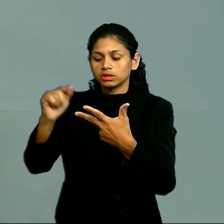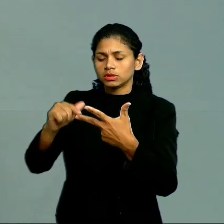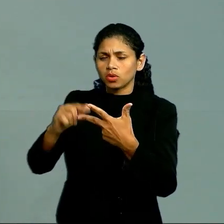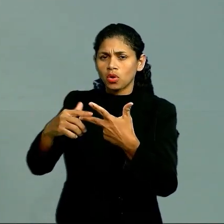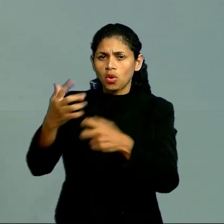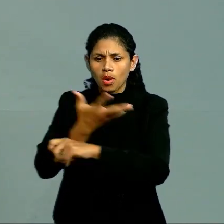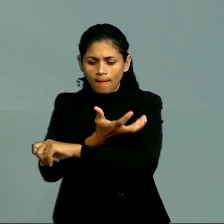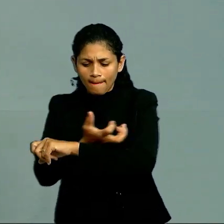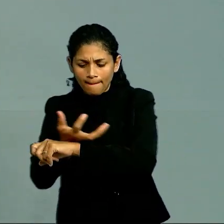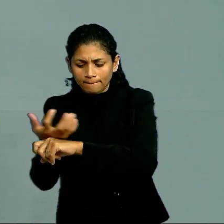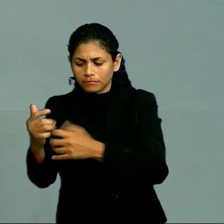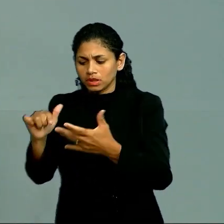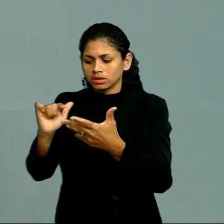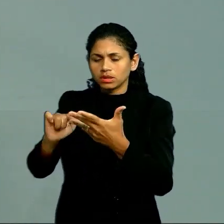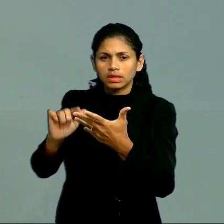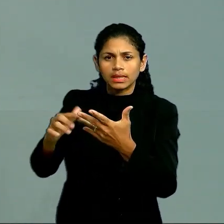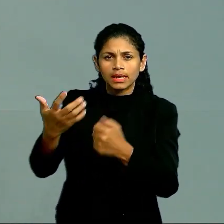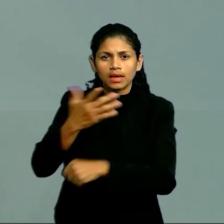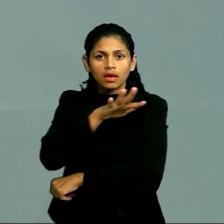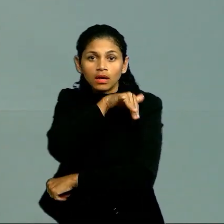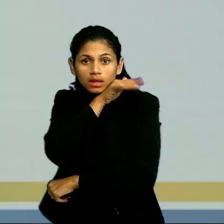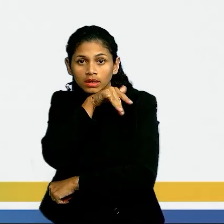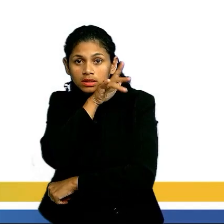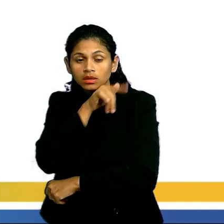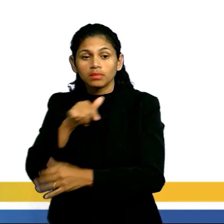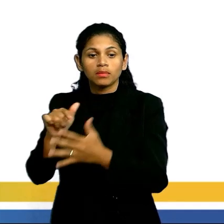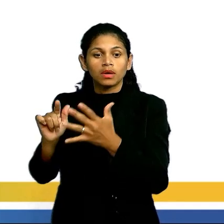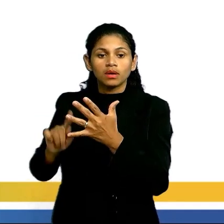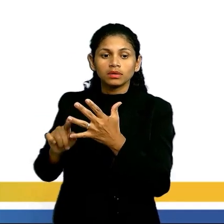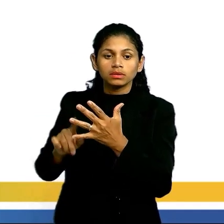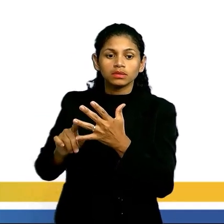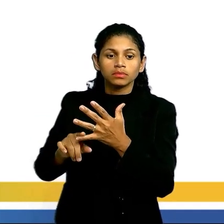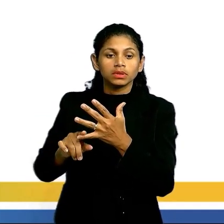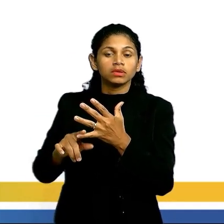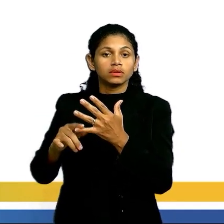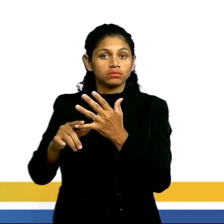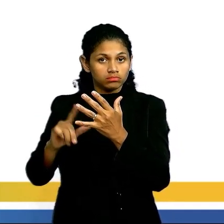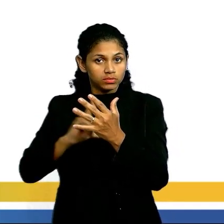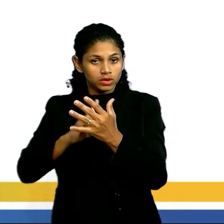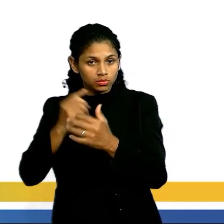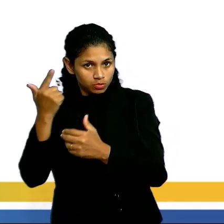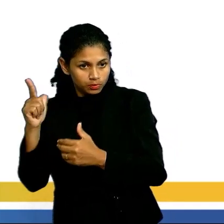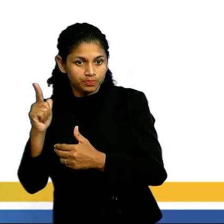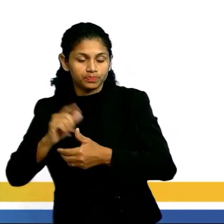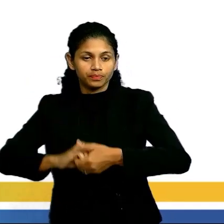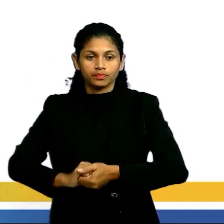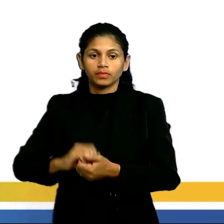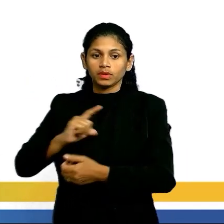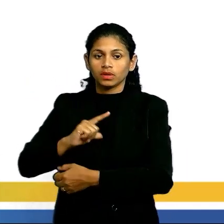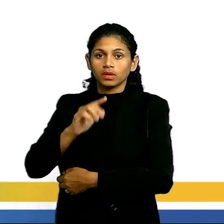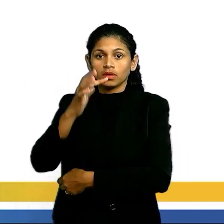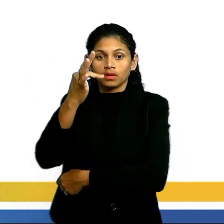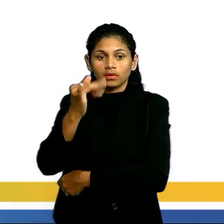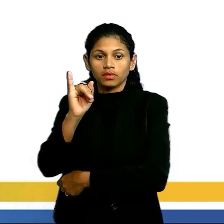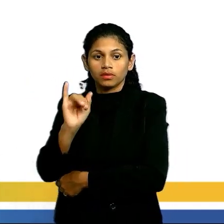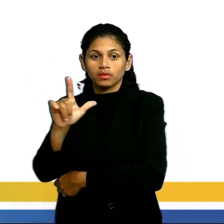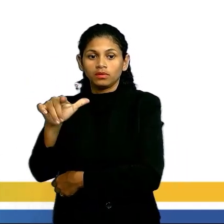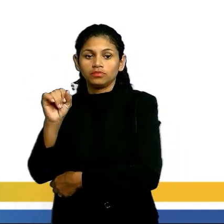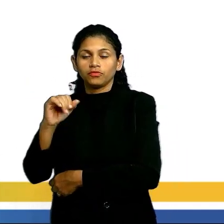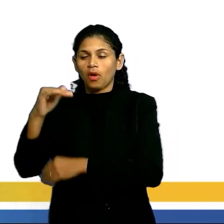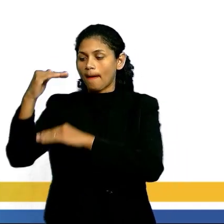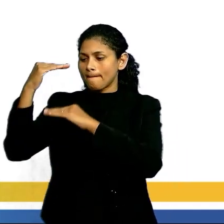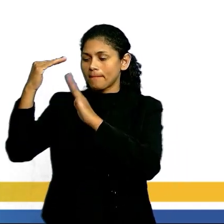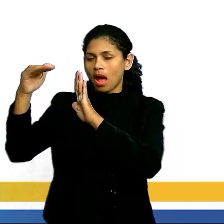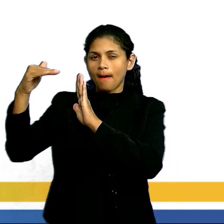reino animal, tá? É isso aí que a gente vê, tá? Depois, temos o filo, segundo